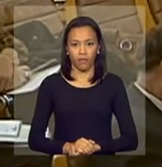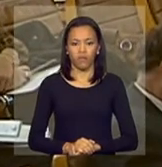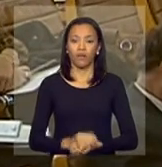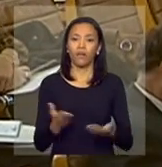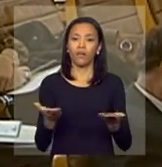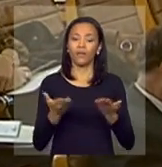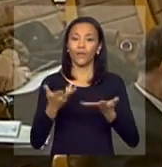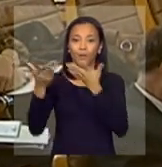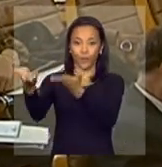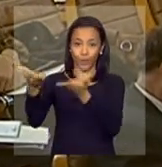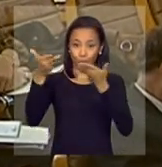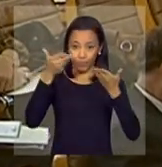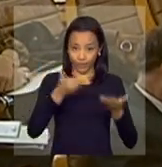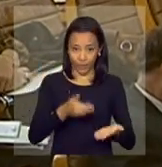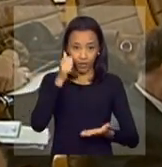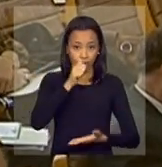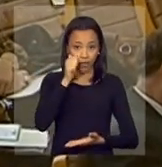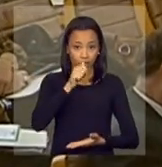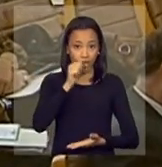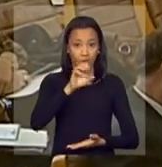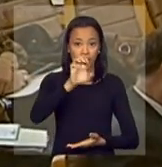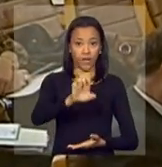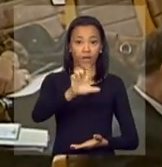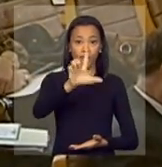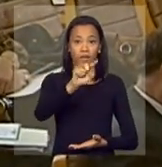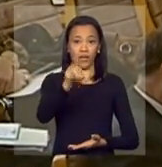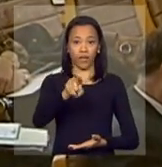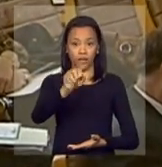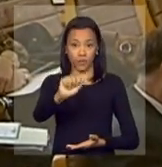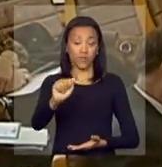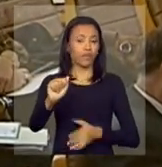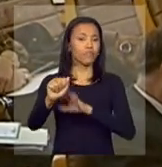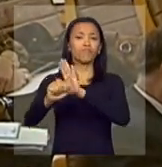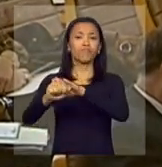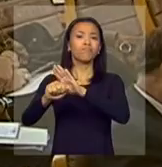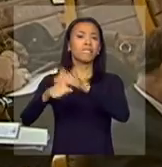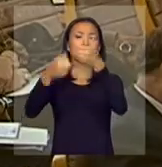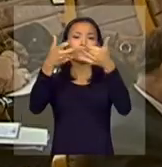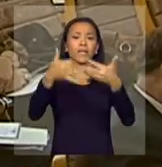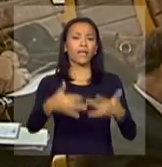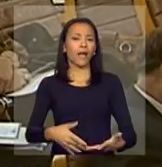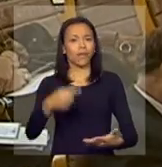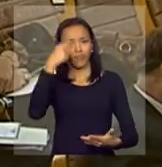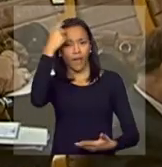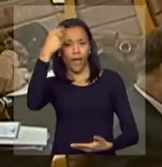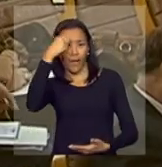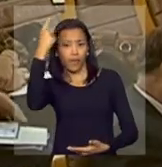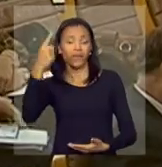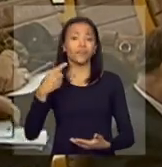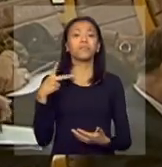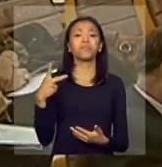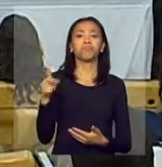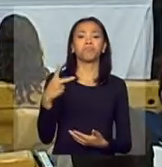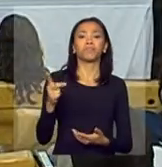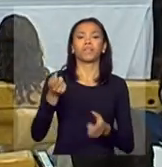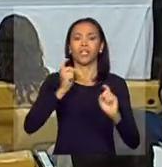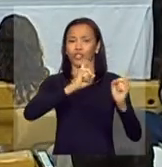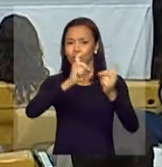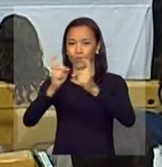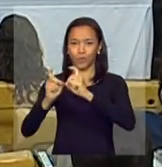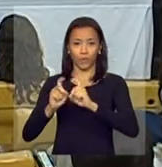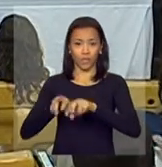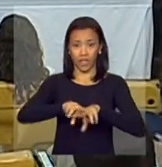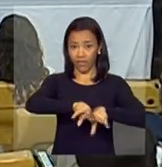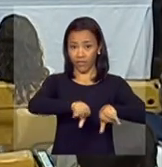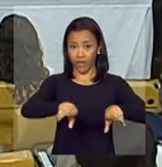Convido agora a conselheira Elza Braga para apresentar umas ideias, uns apontamentos, frutos do debate nas várias